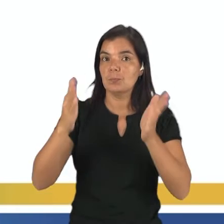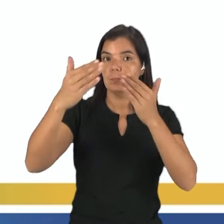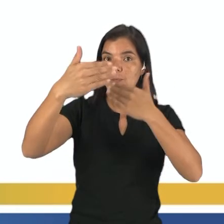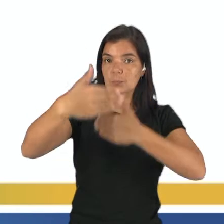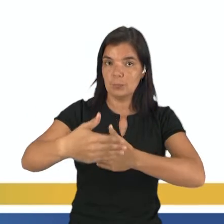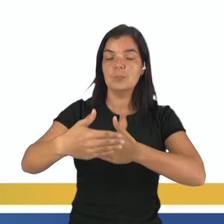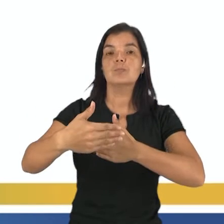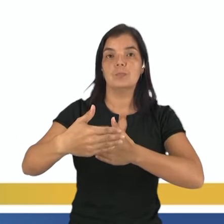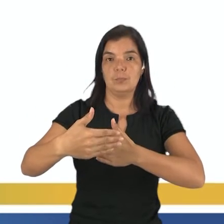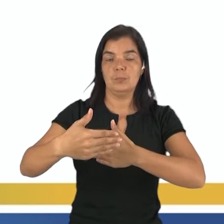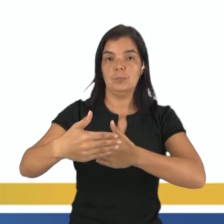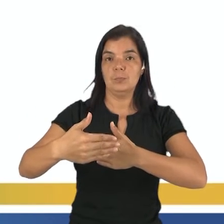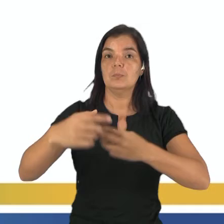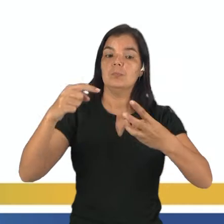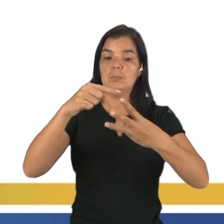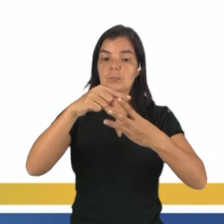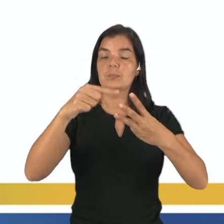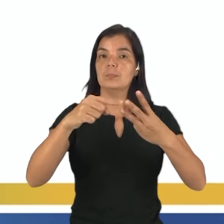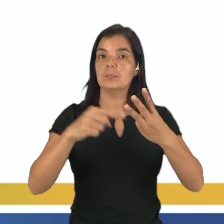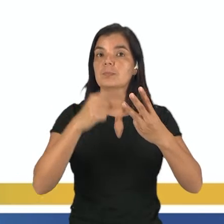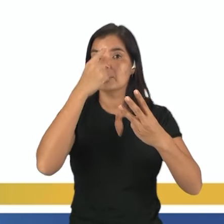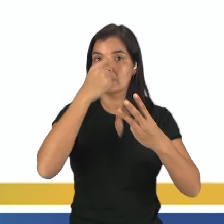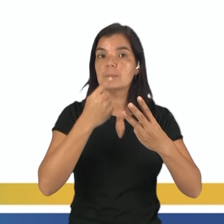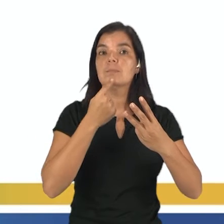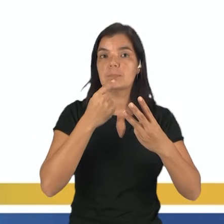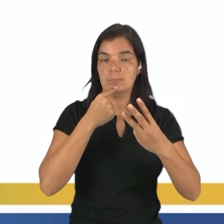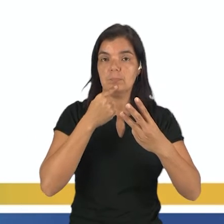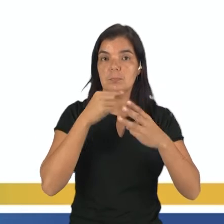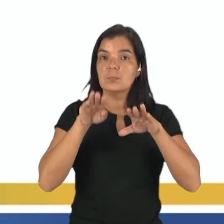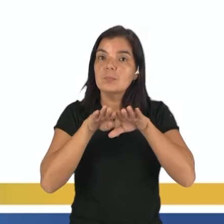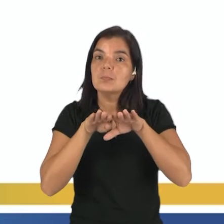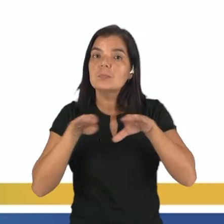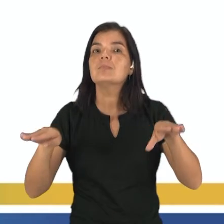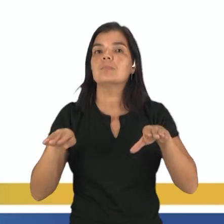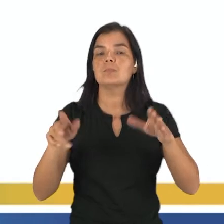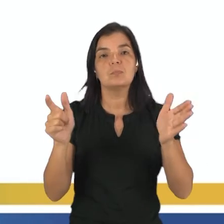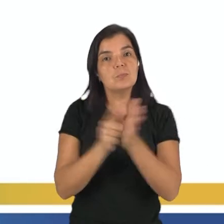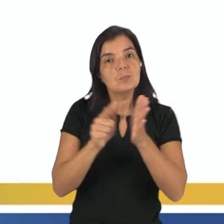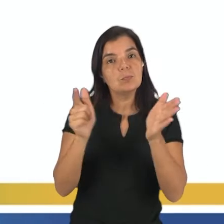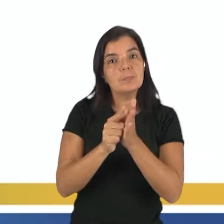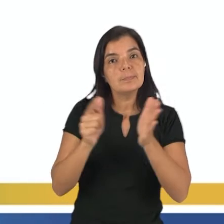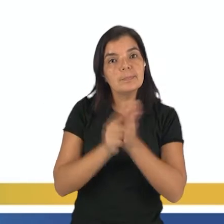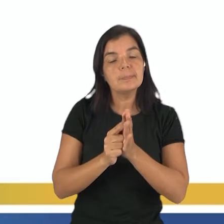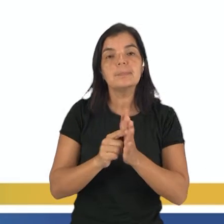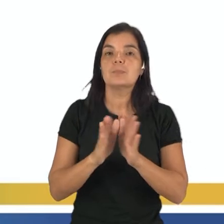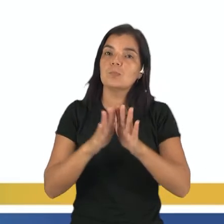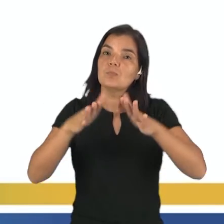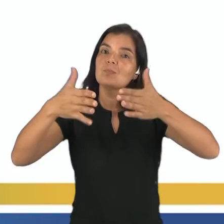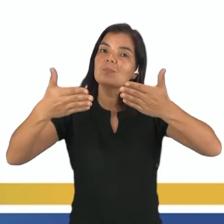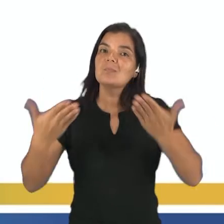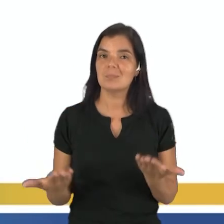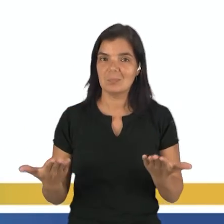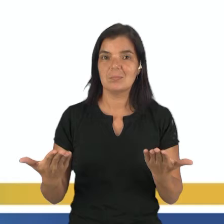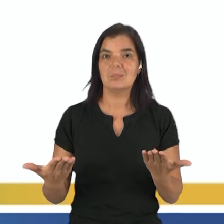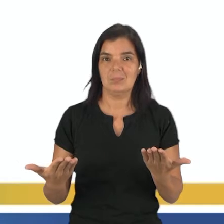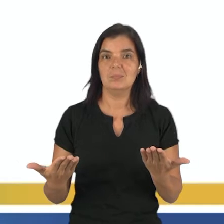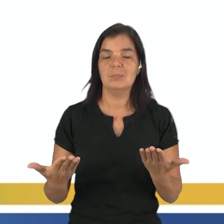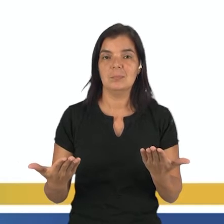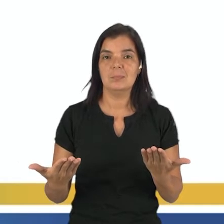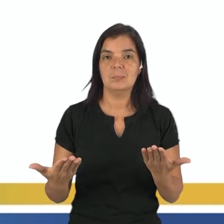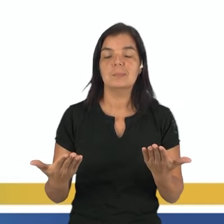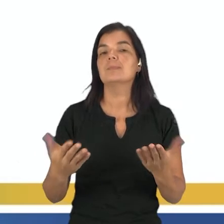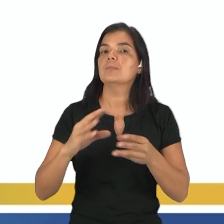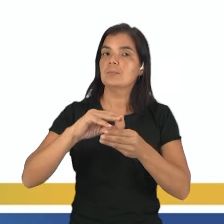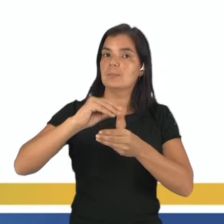que é uma figura em 3 dimensões, transformar ela no plano, no papel, certo? Como se a gente fosse desmontar,